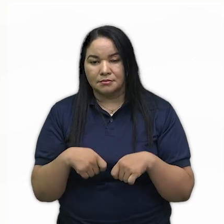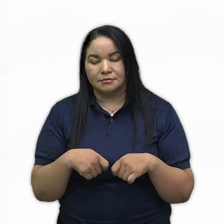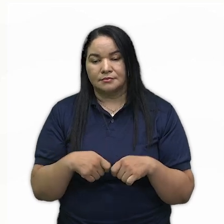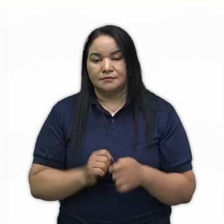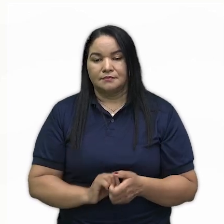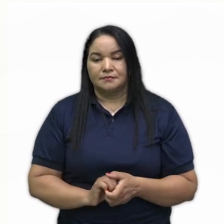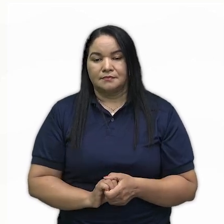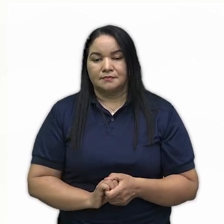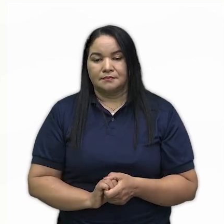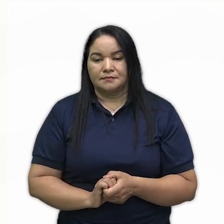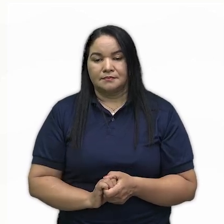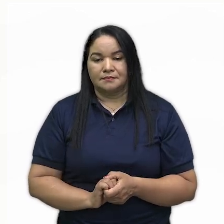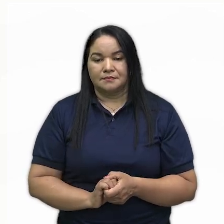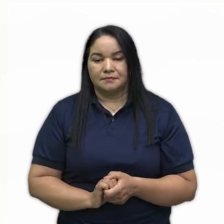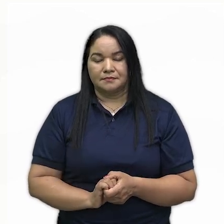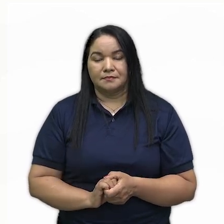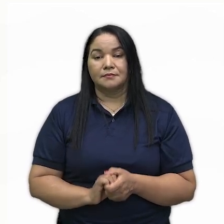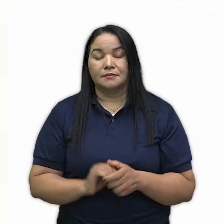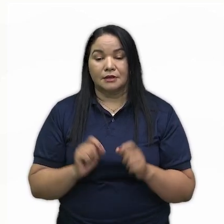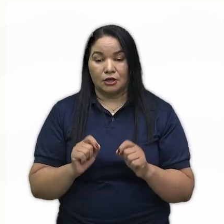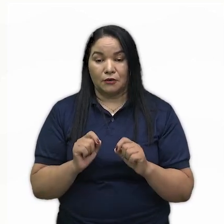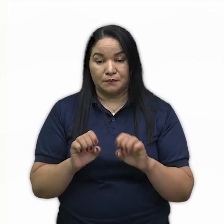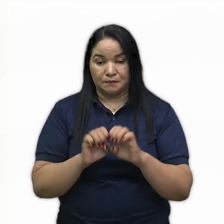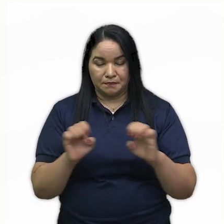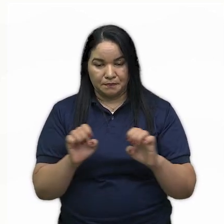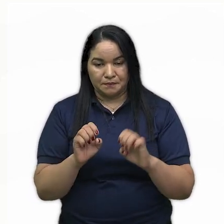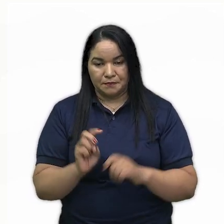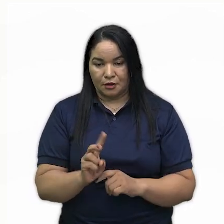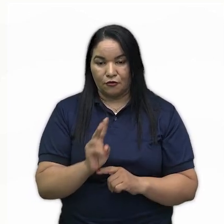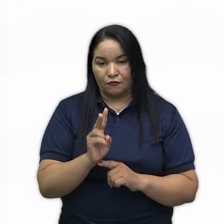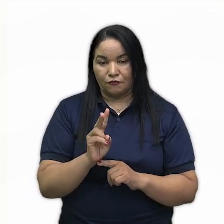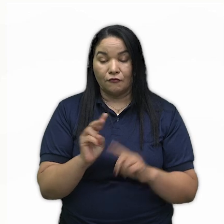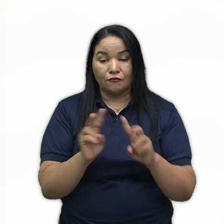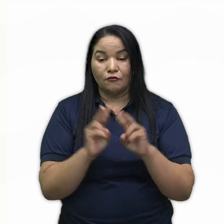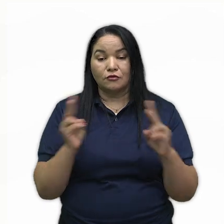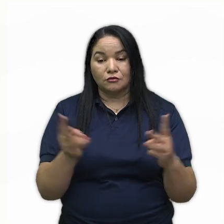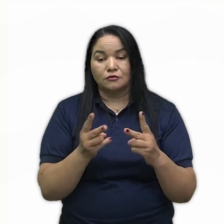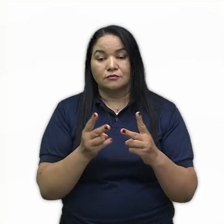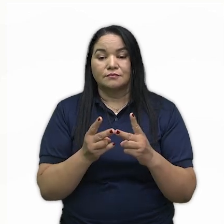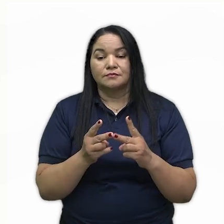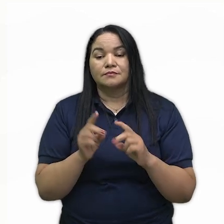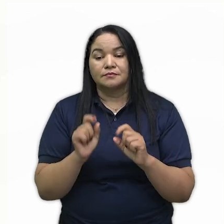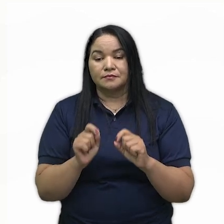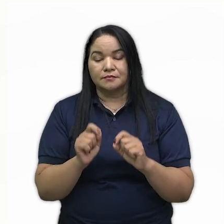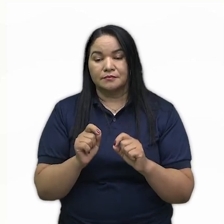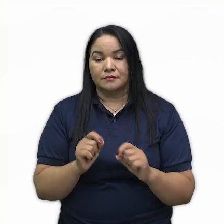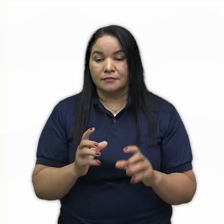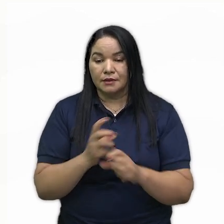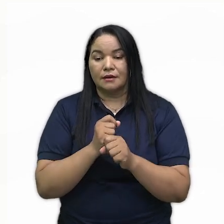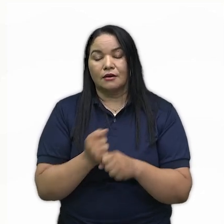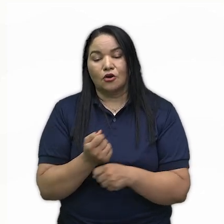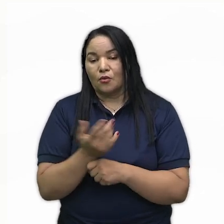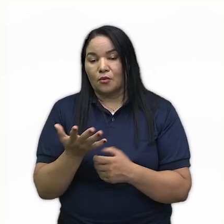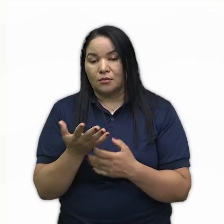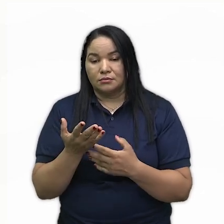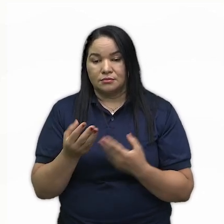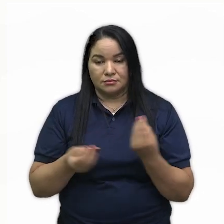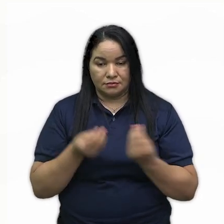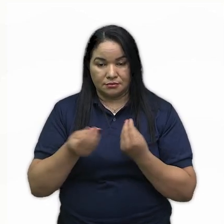capacidade. A fórmula geral aqui do volume do cilindro é calculado pela seguinte fórmula.